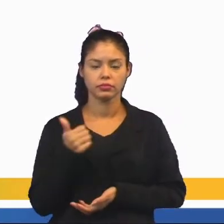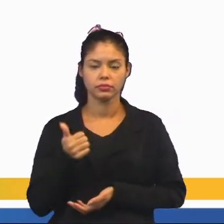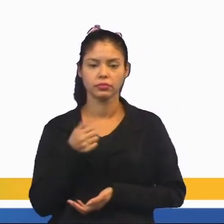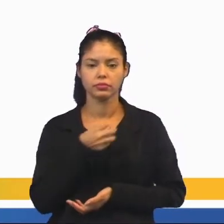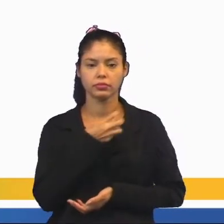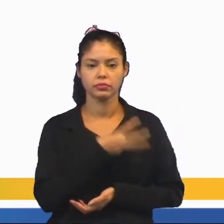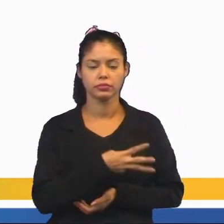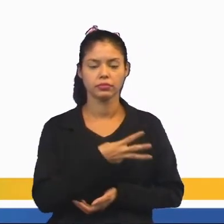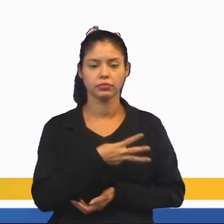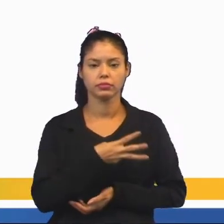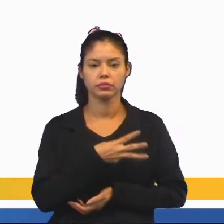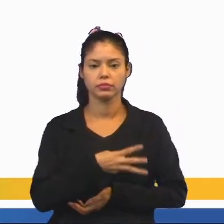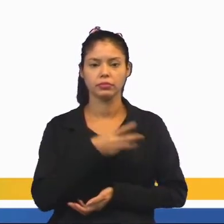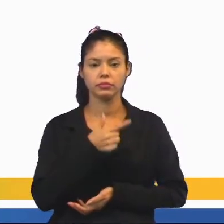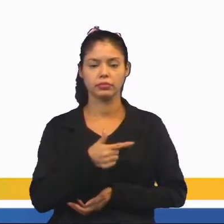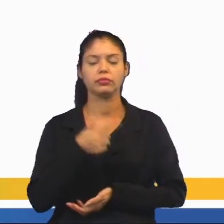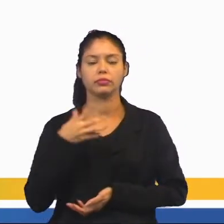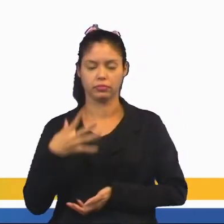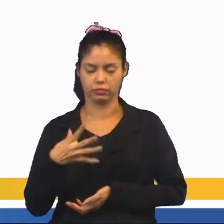321,